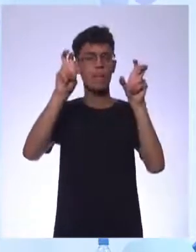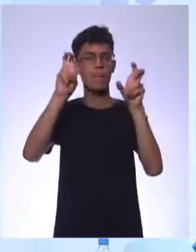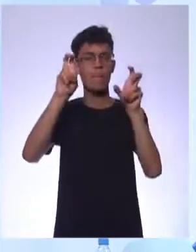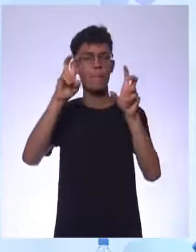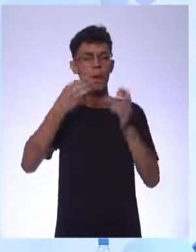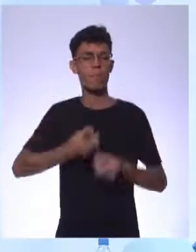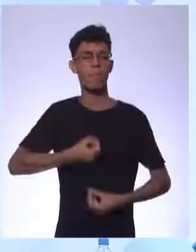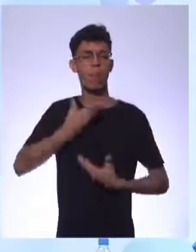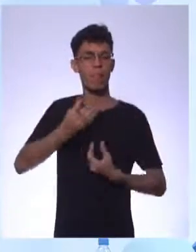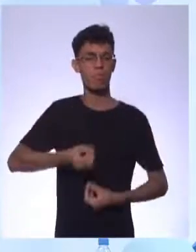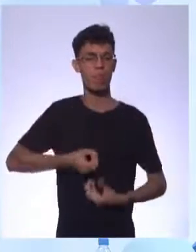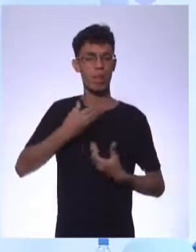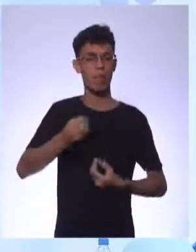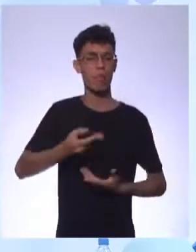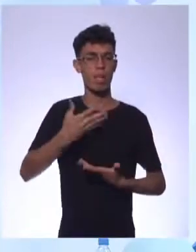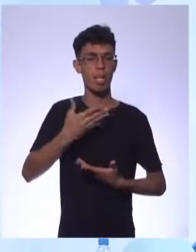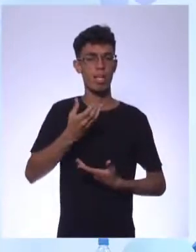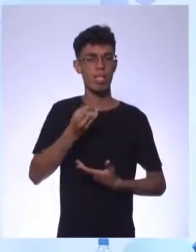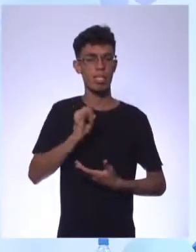você não tem menor